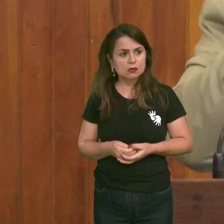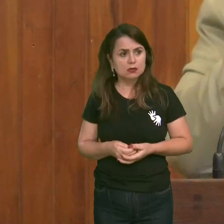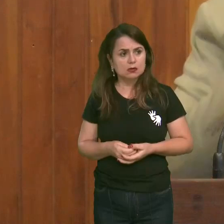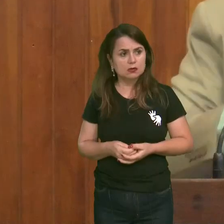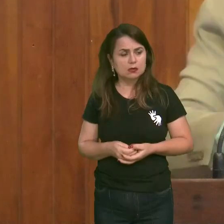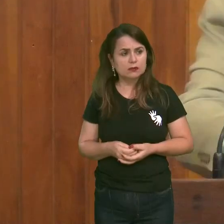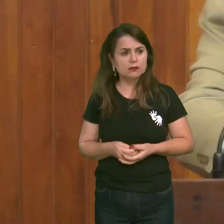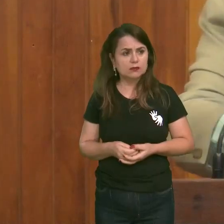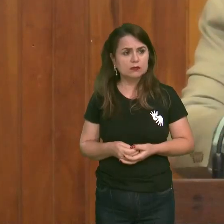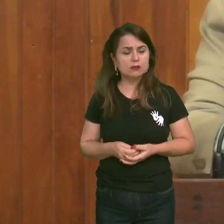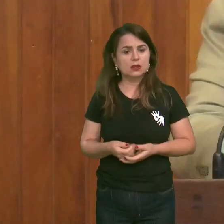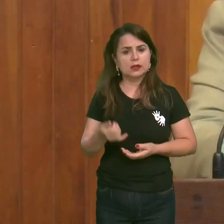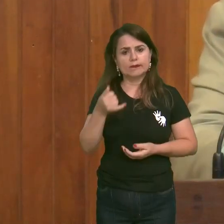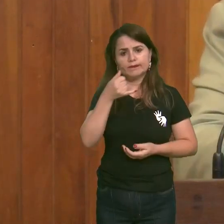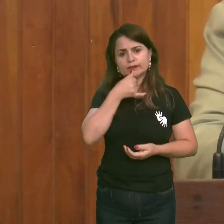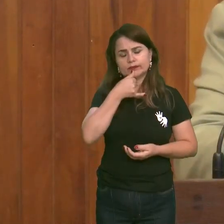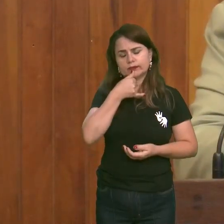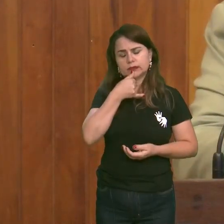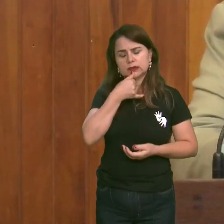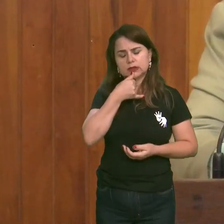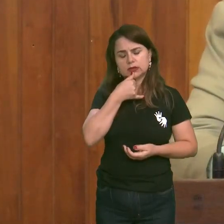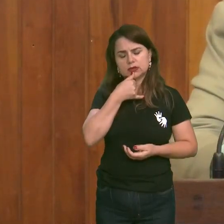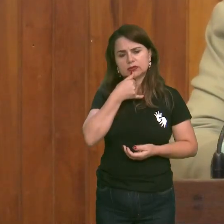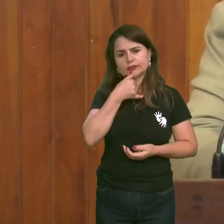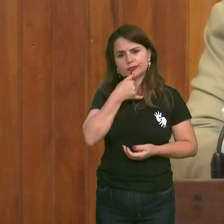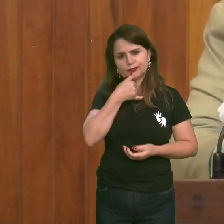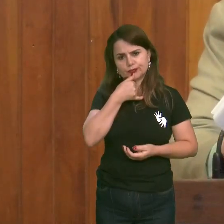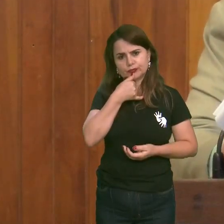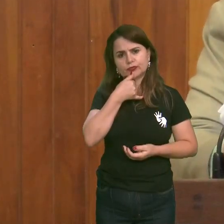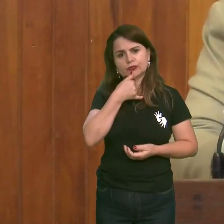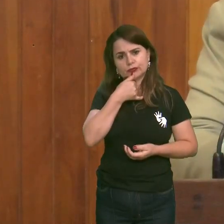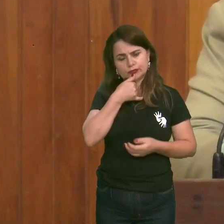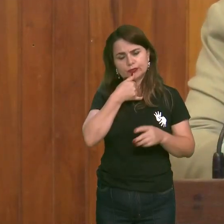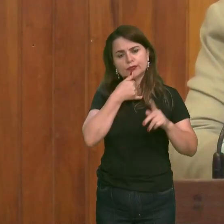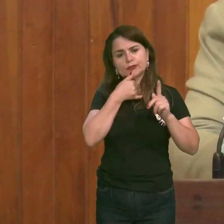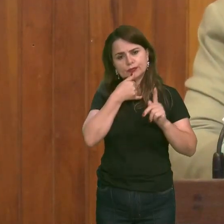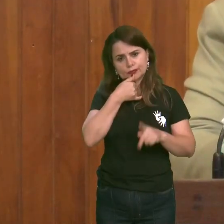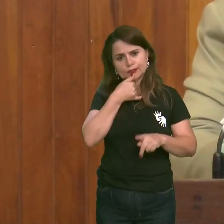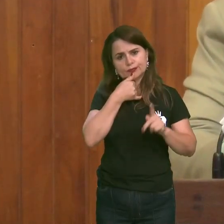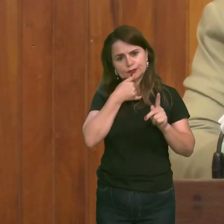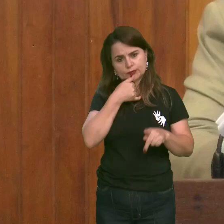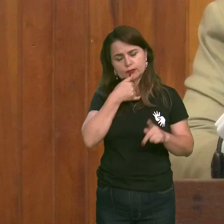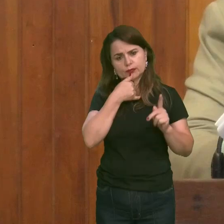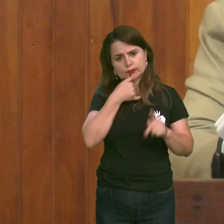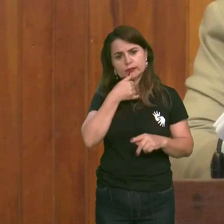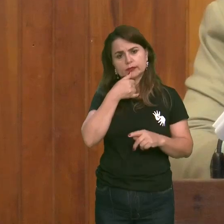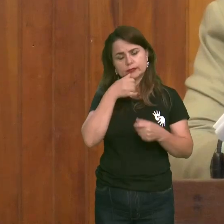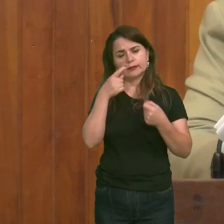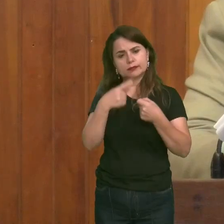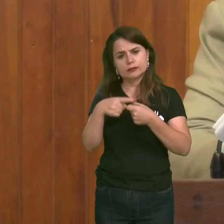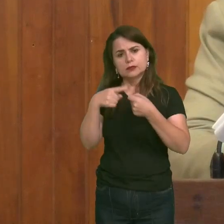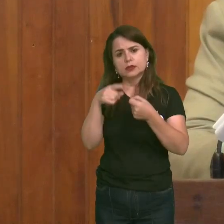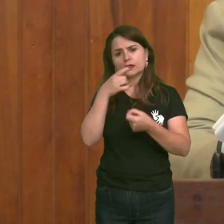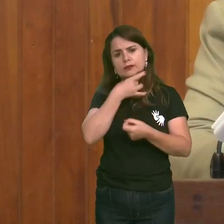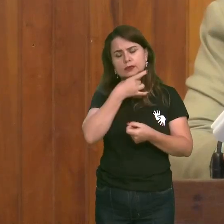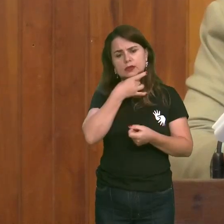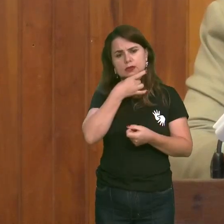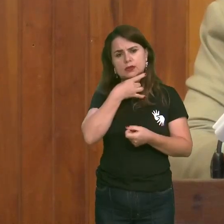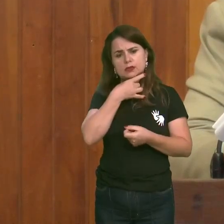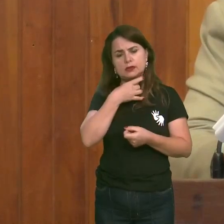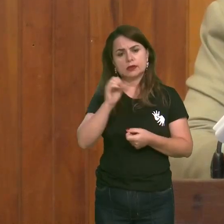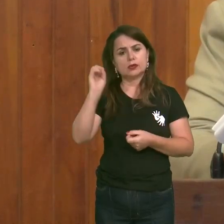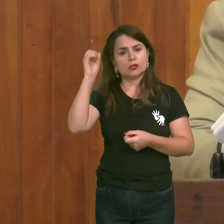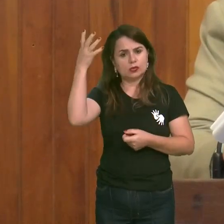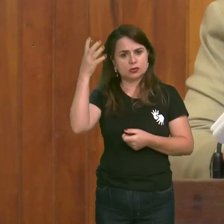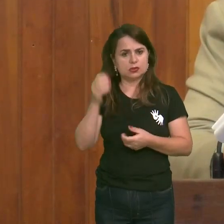é muito é muito triste o que realmente tem acontecido na